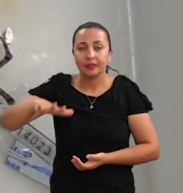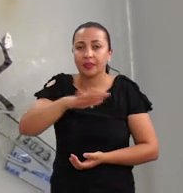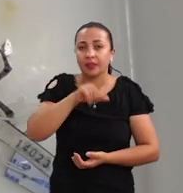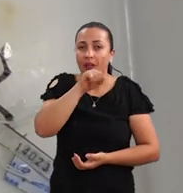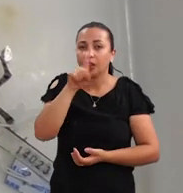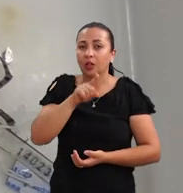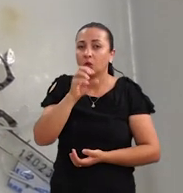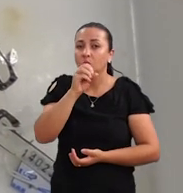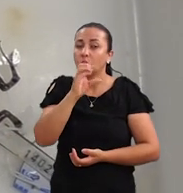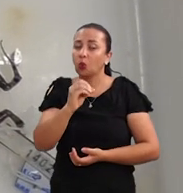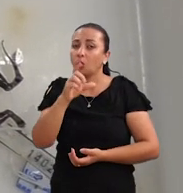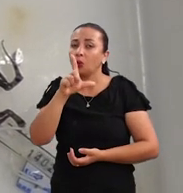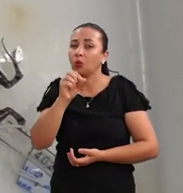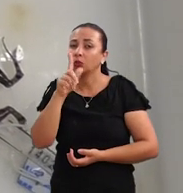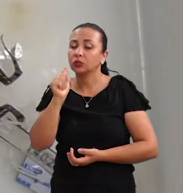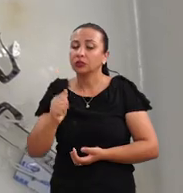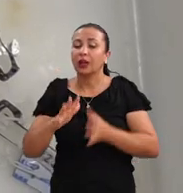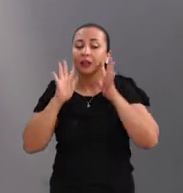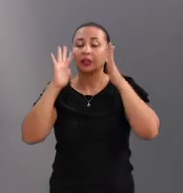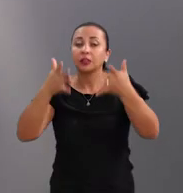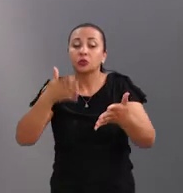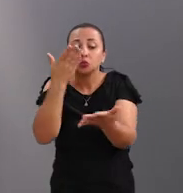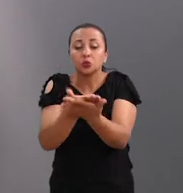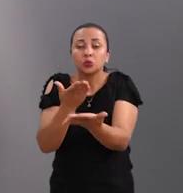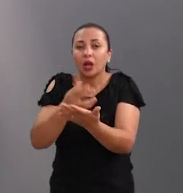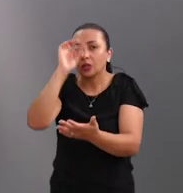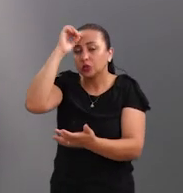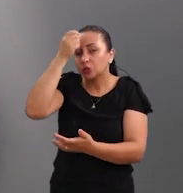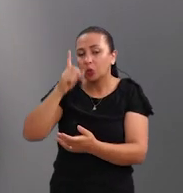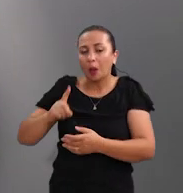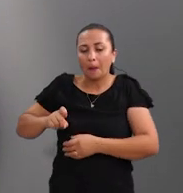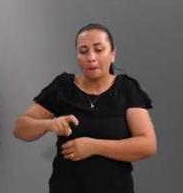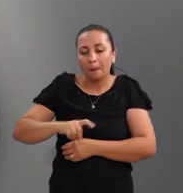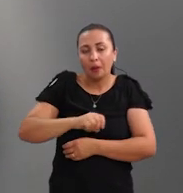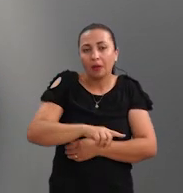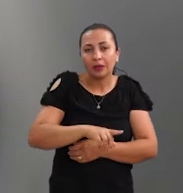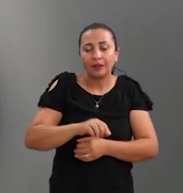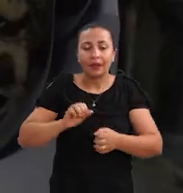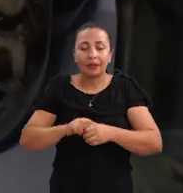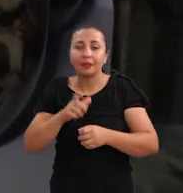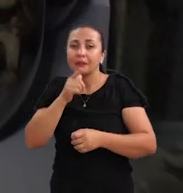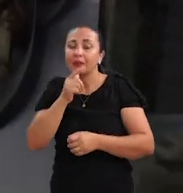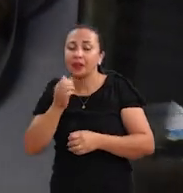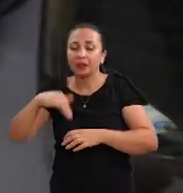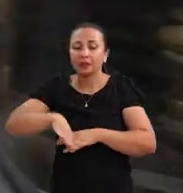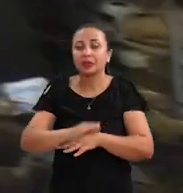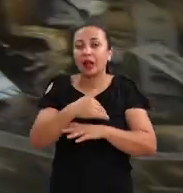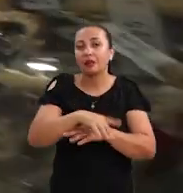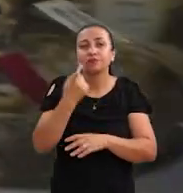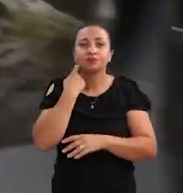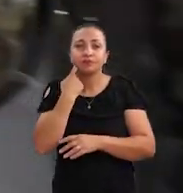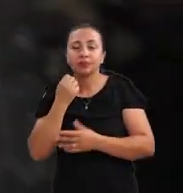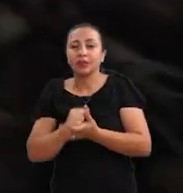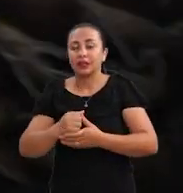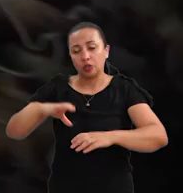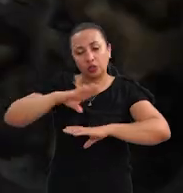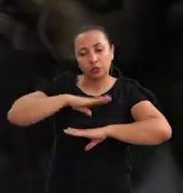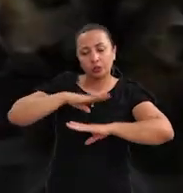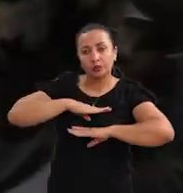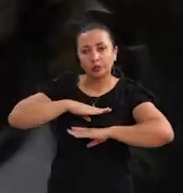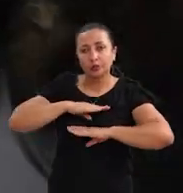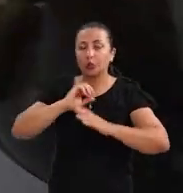É a área da zoologia que se dedica exclusivamente ao estudo de répteis e anfíbios, classificação, fisiologia